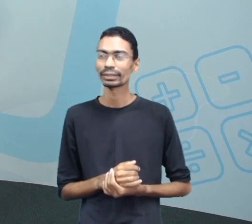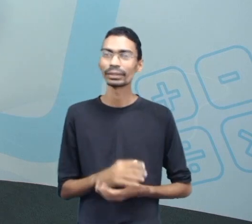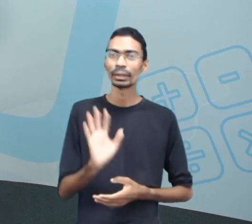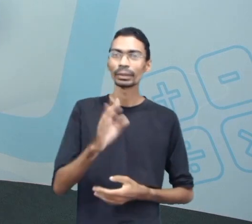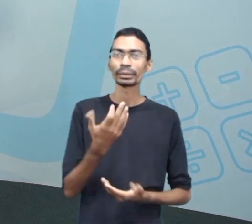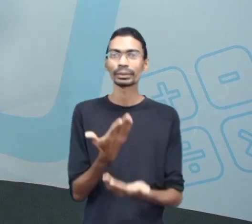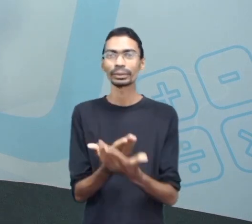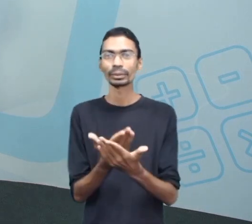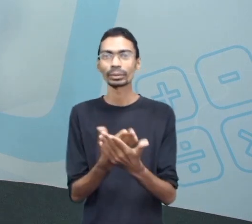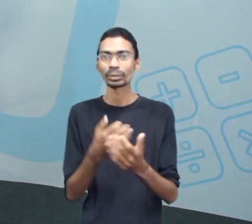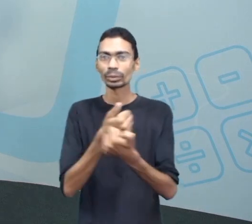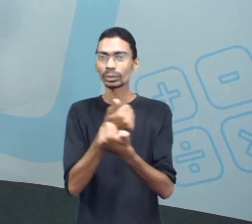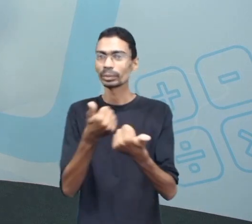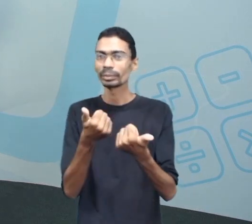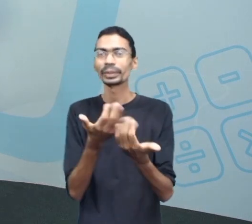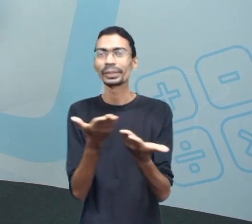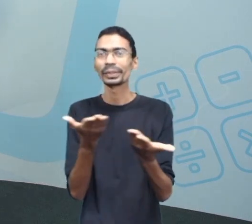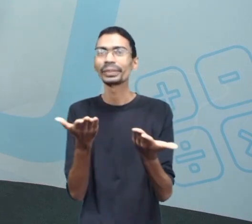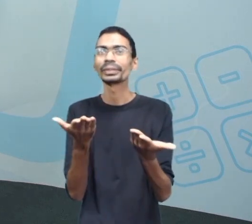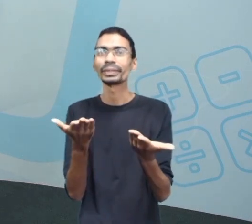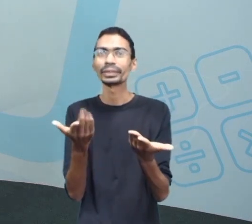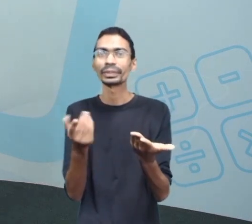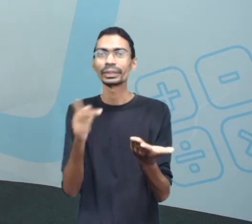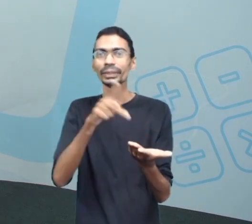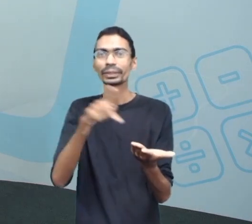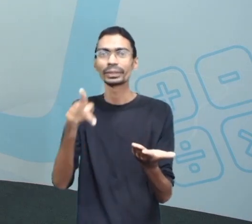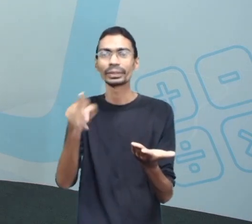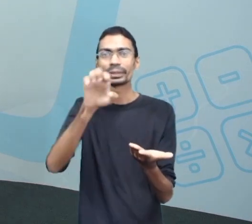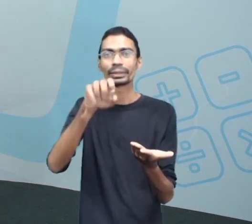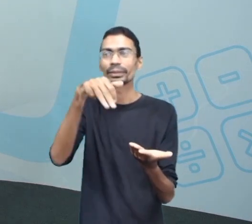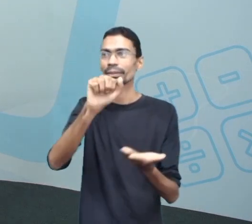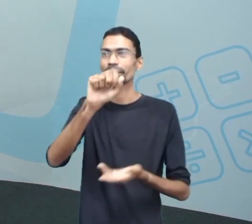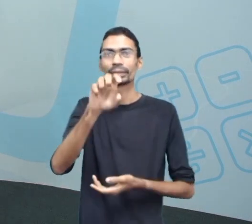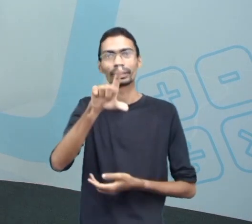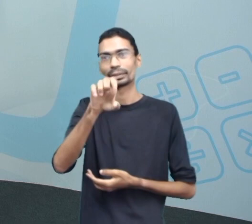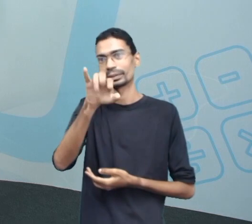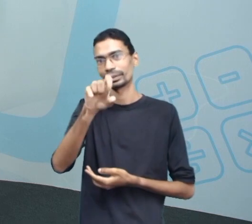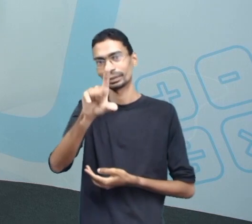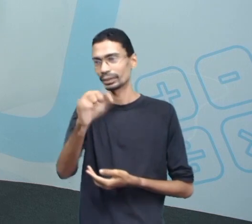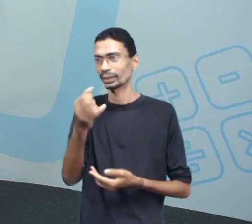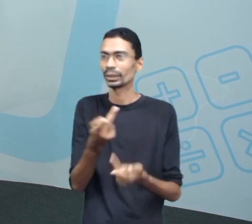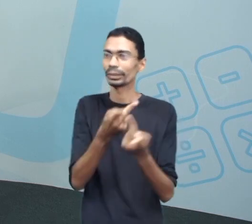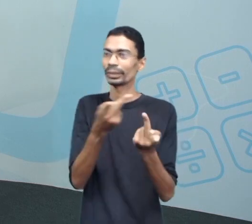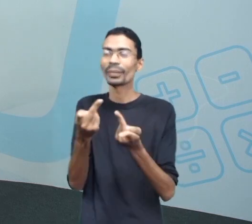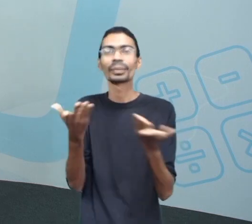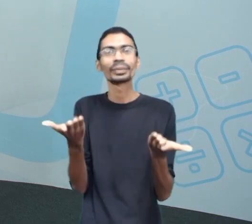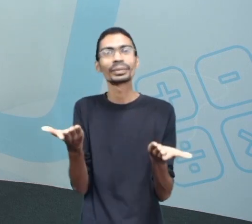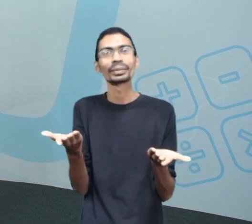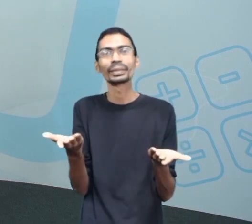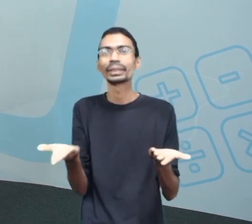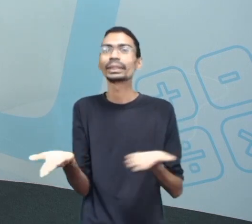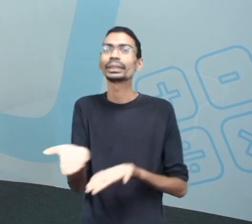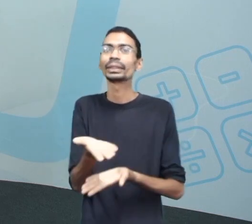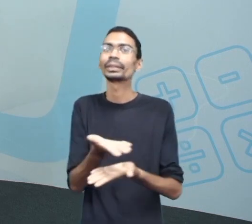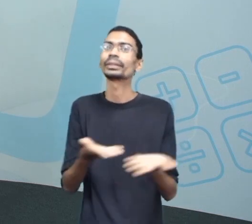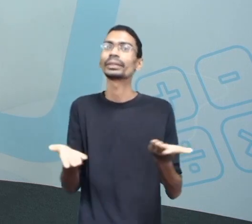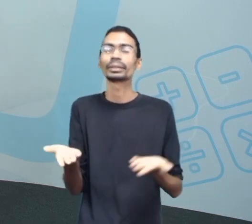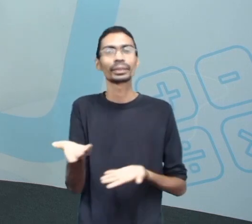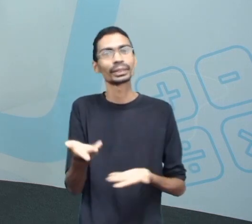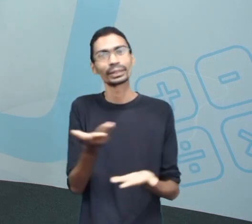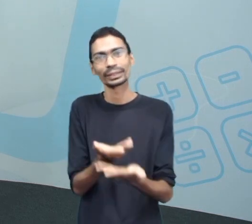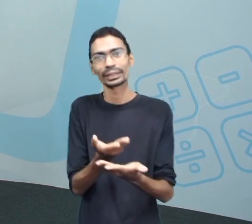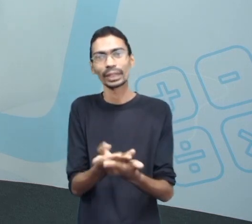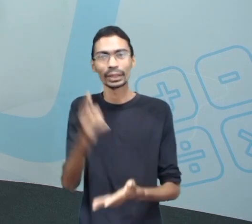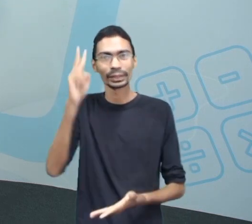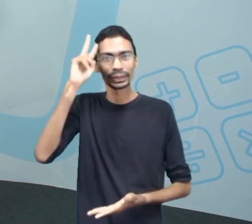Olá estudante tudo bem com você Eu sou a professora Emanuelle e você está convidado a participar da nossa aula de